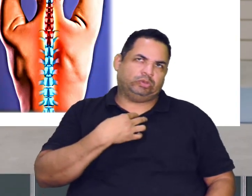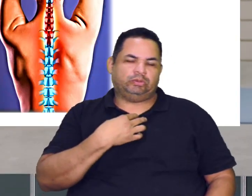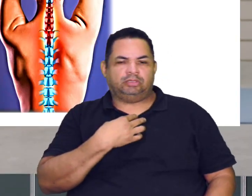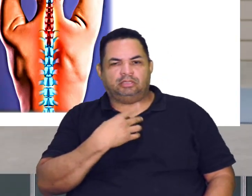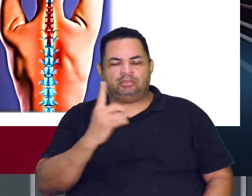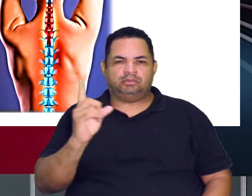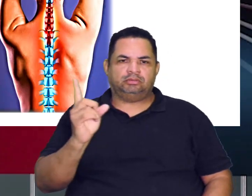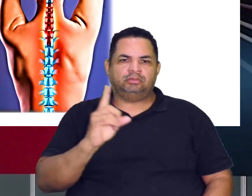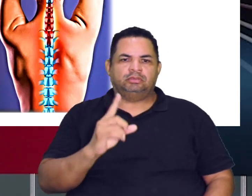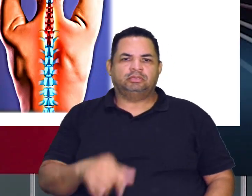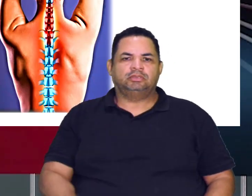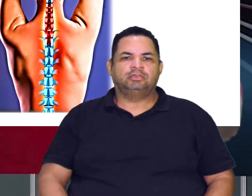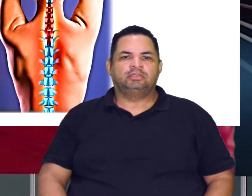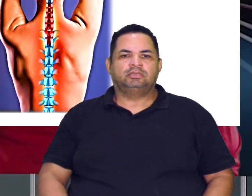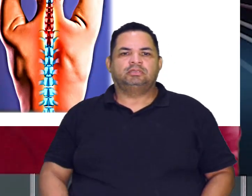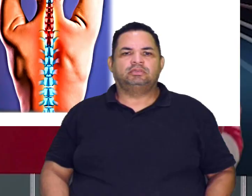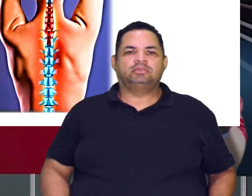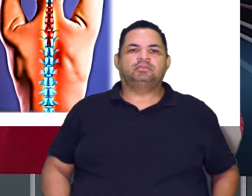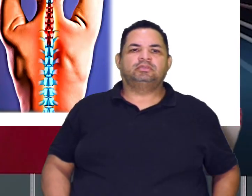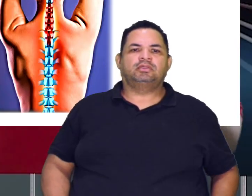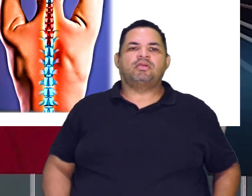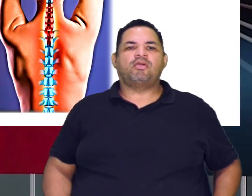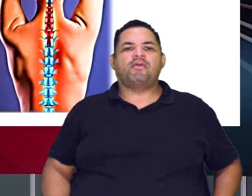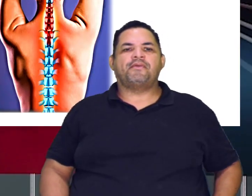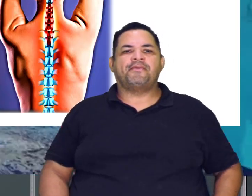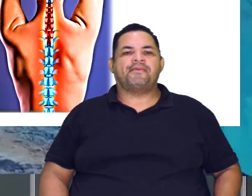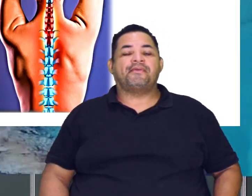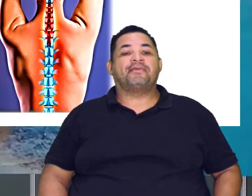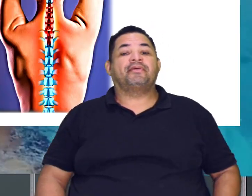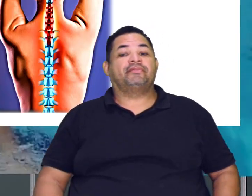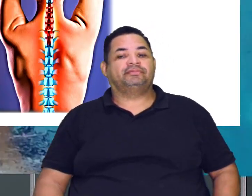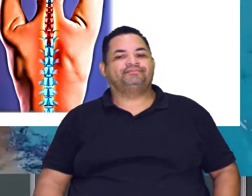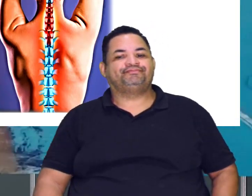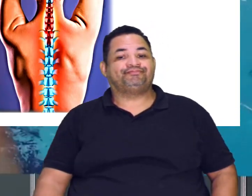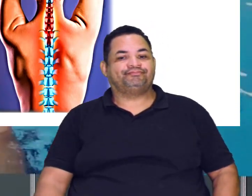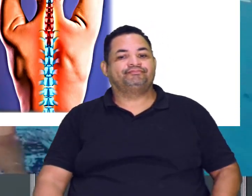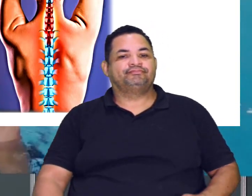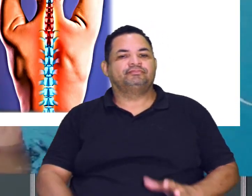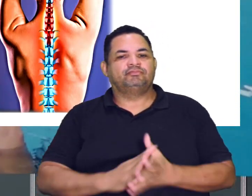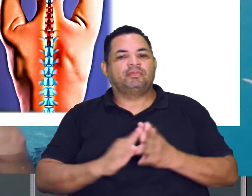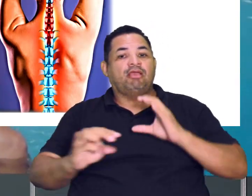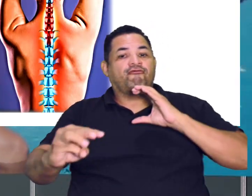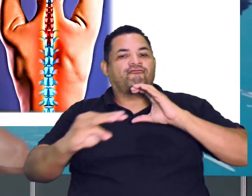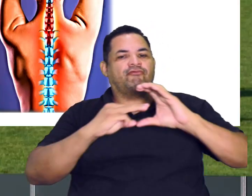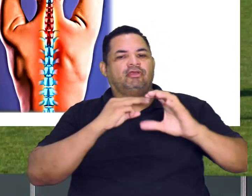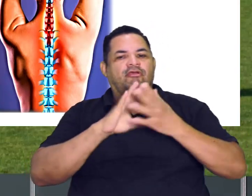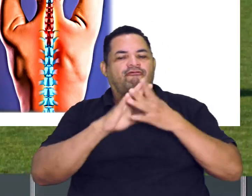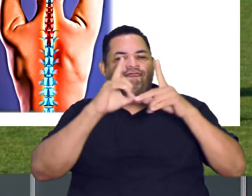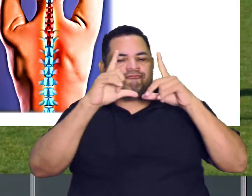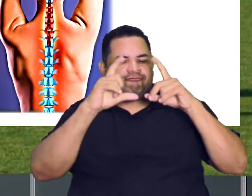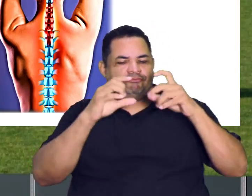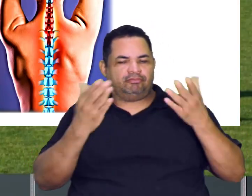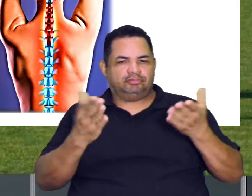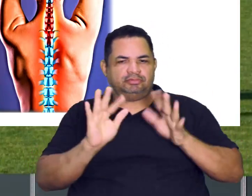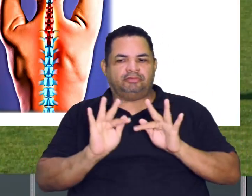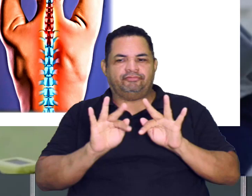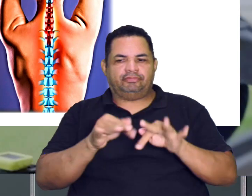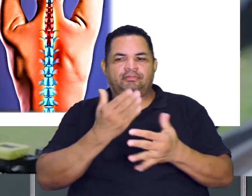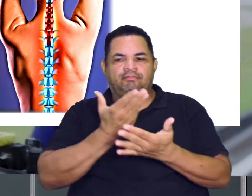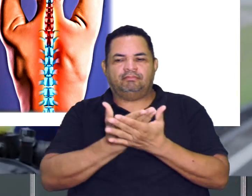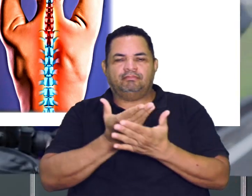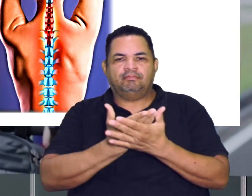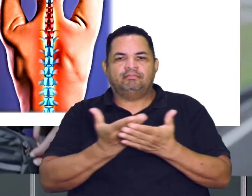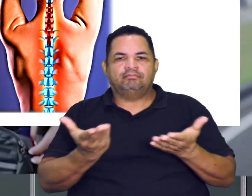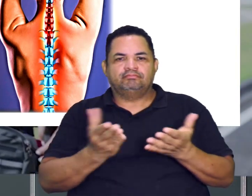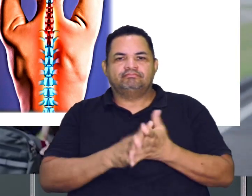assim? O prof que tá aí vai dizer para mim, através de fotos que eles vão tirar para mim, de como que vocês estão até o término dessa